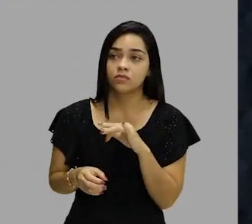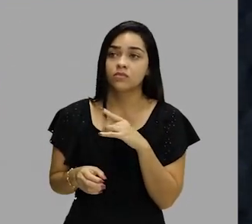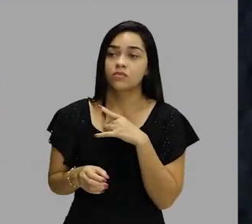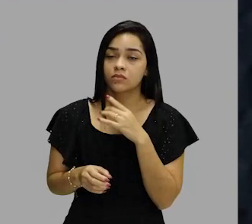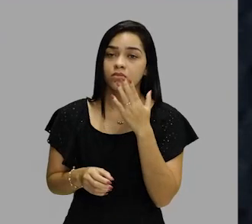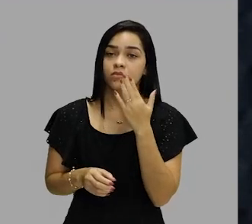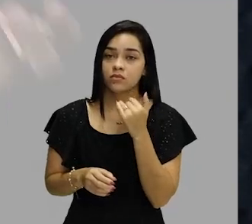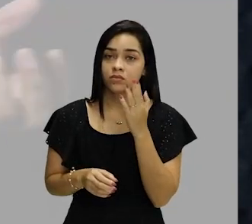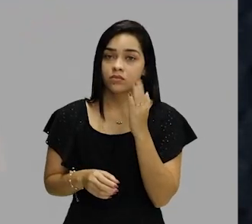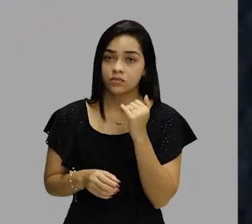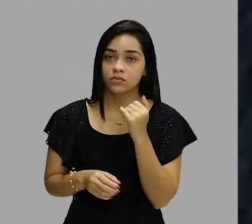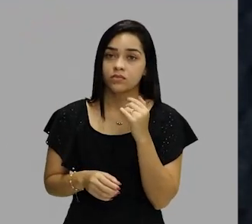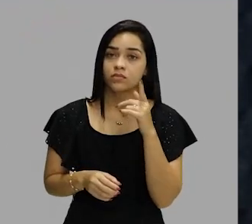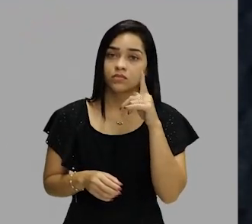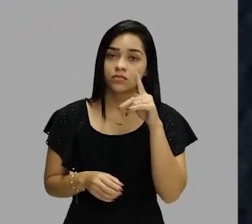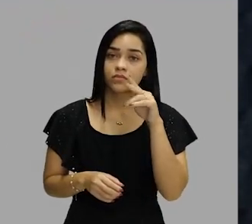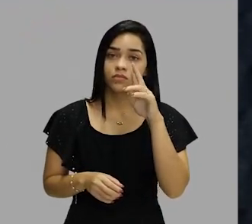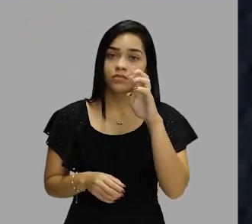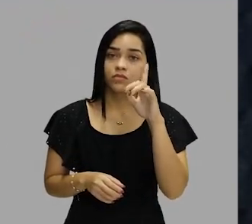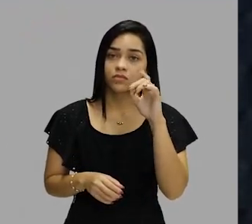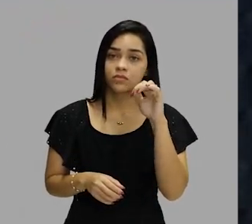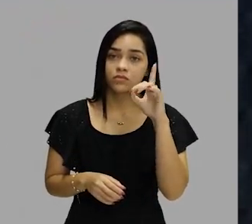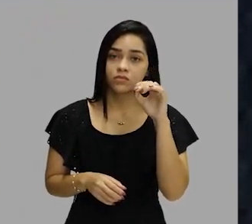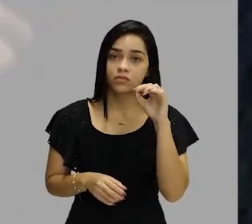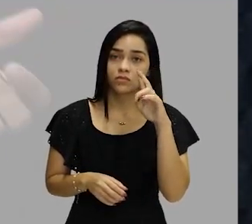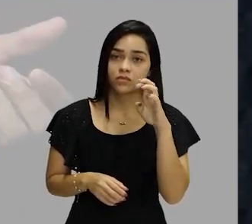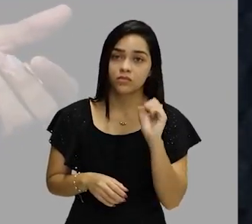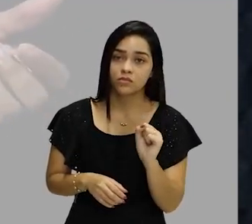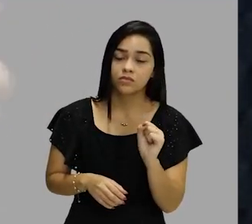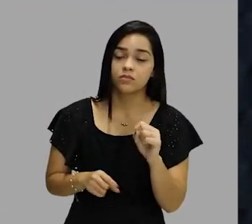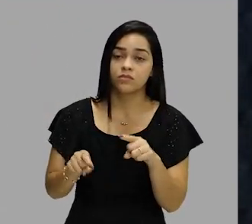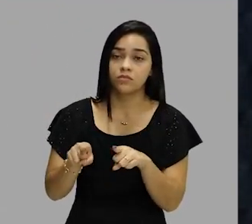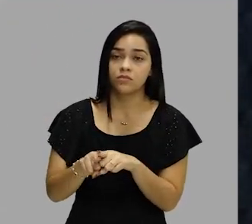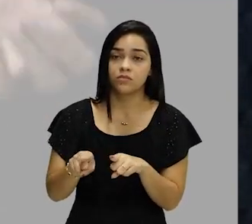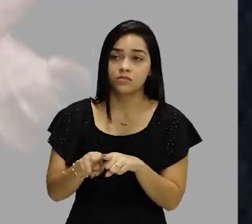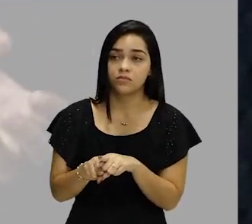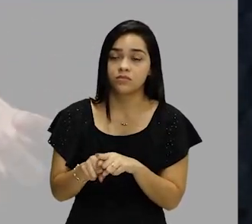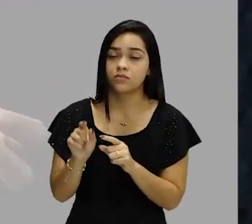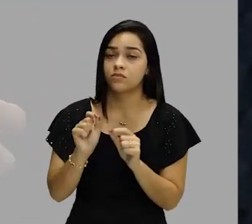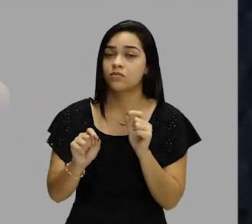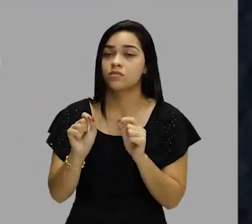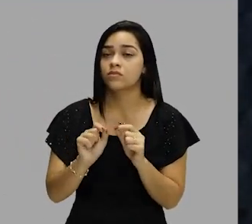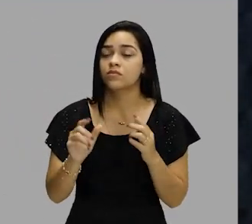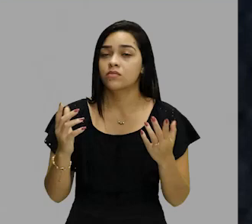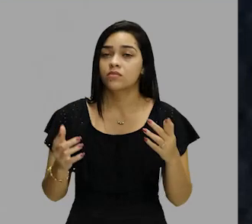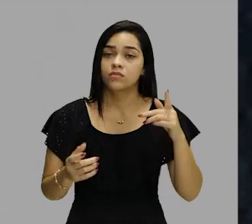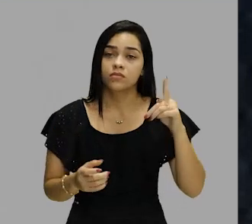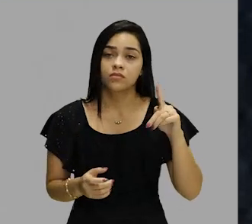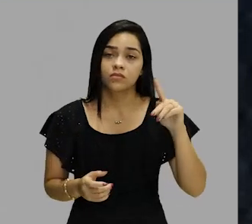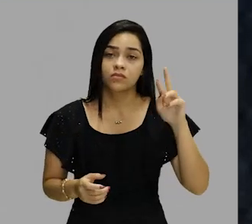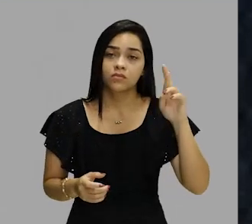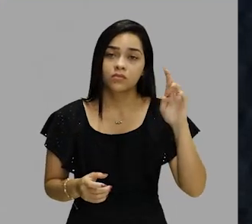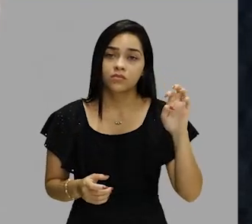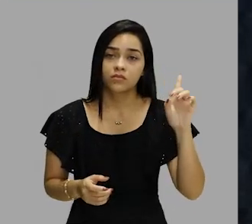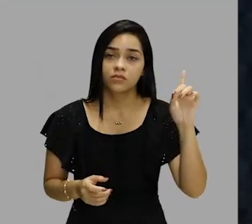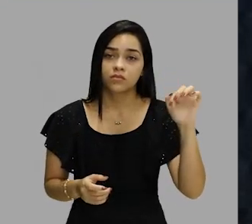bastante alimento para esses predadores. Consequentemente, os predadores, eles vão ter muita comida. Se